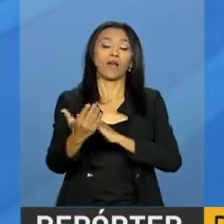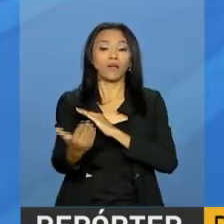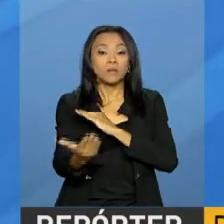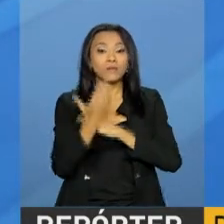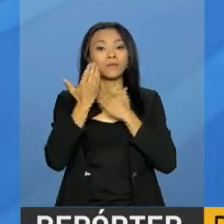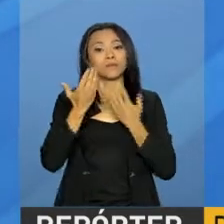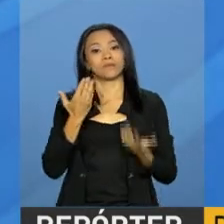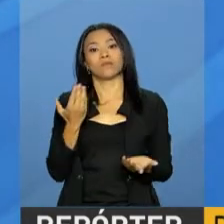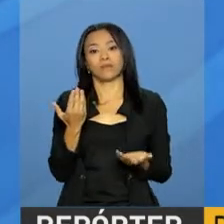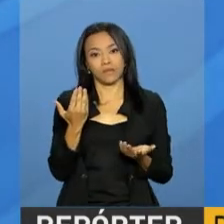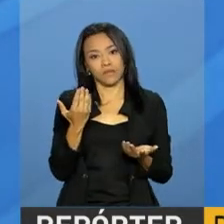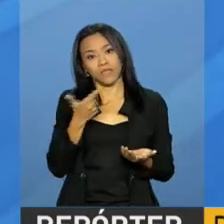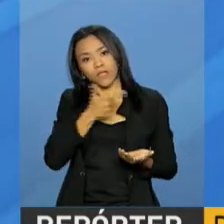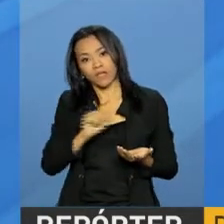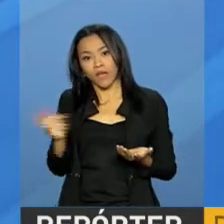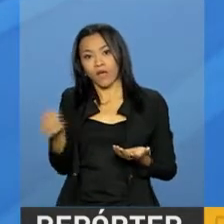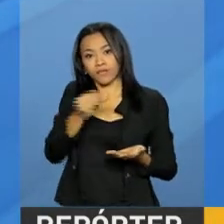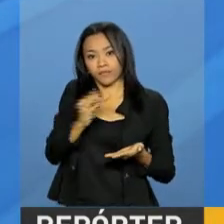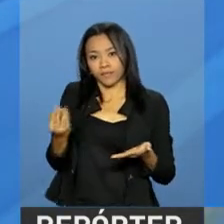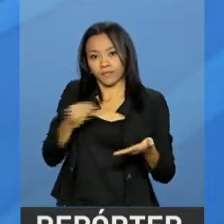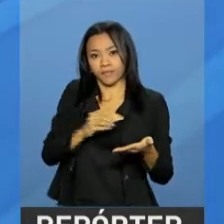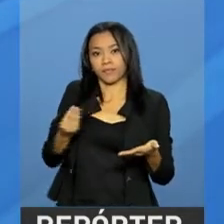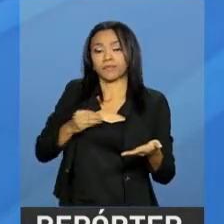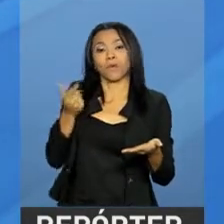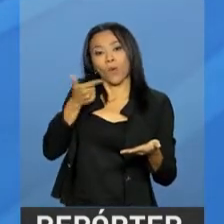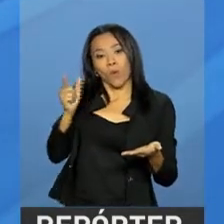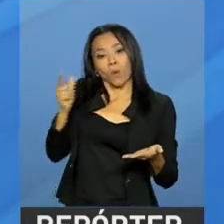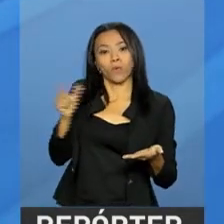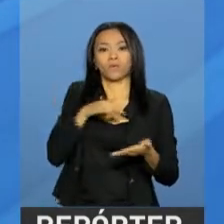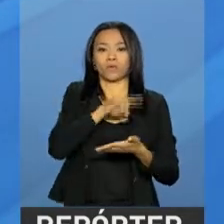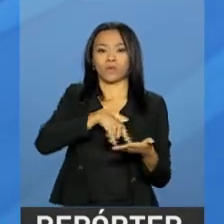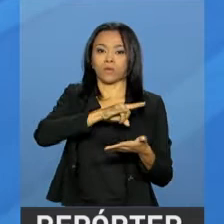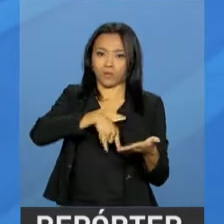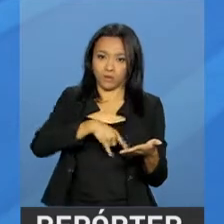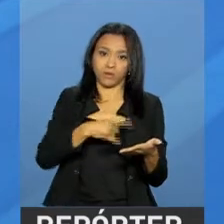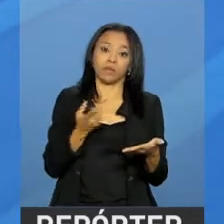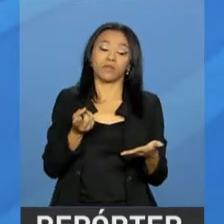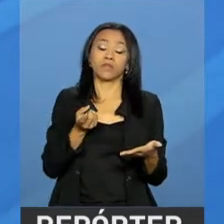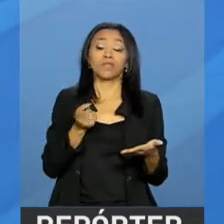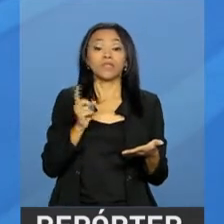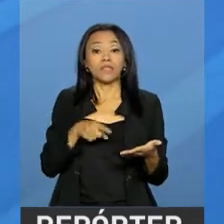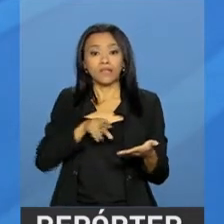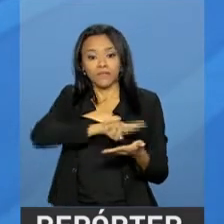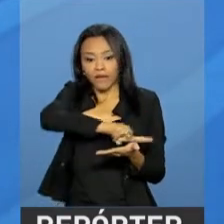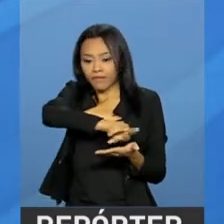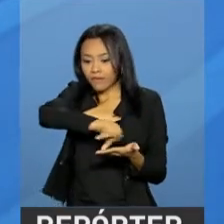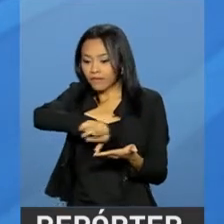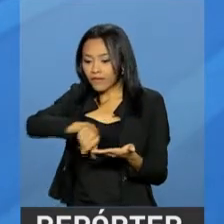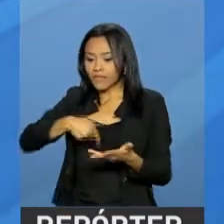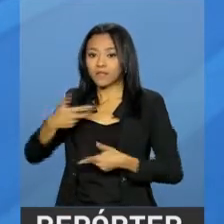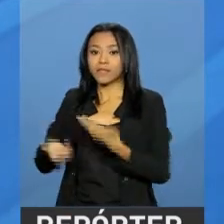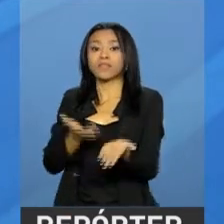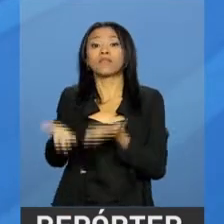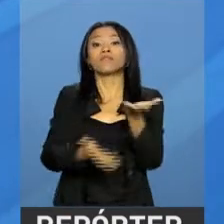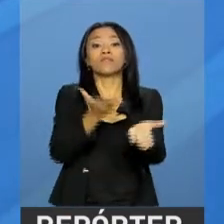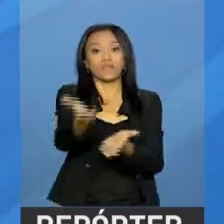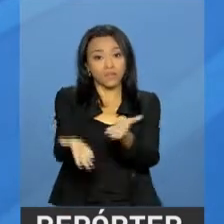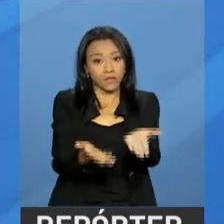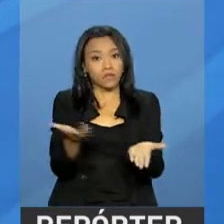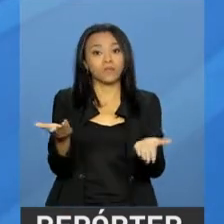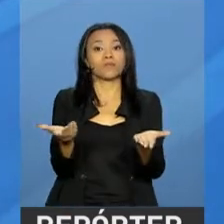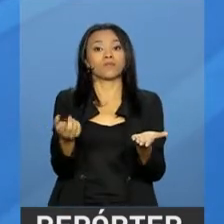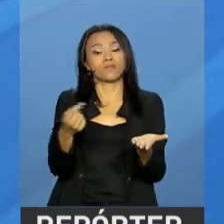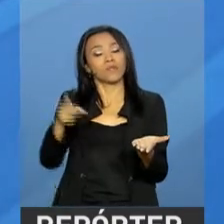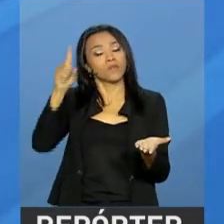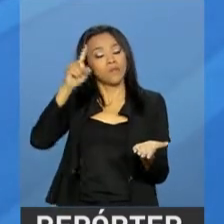os outros documentos e criar a possibilidade da integração de diversos serviços facilitando o